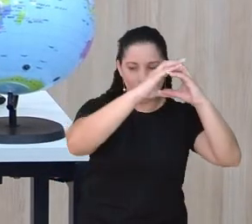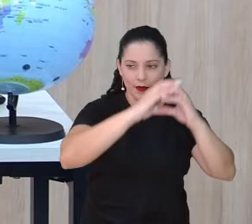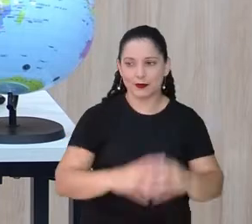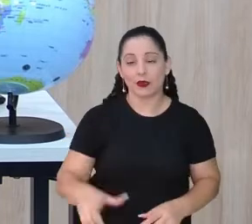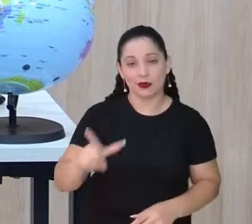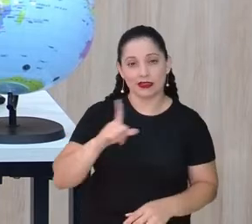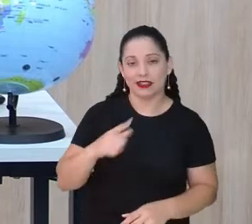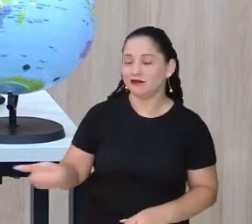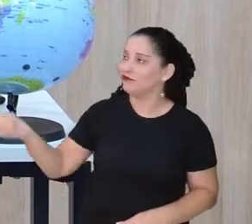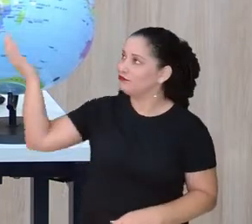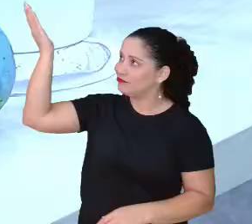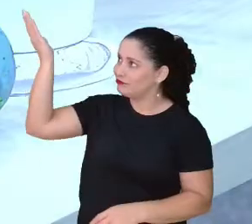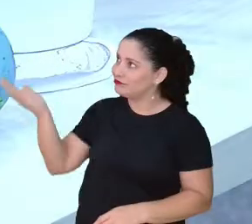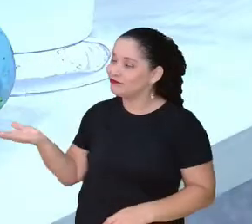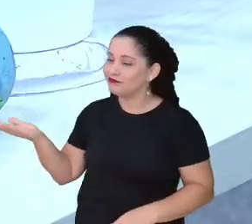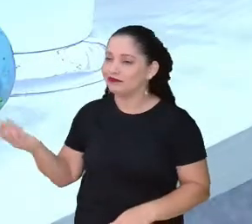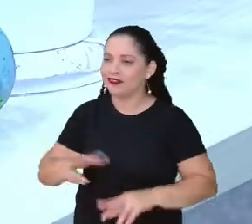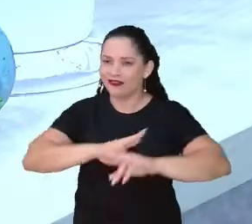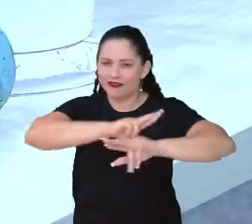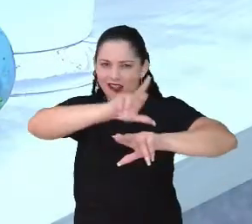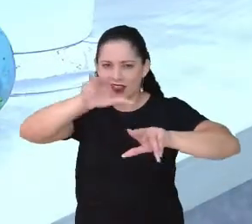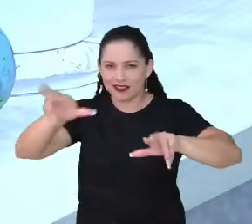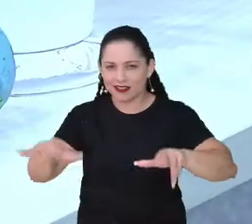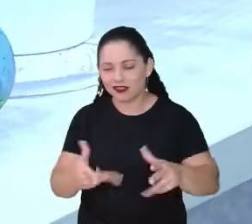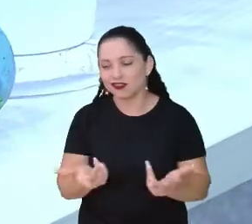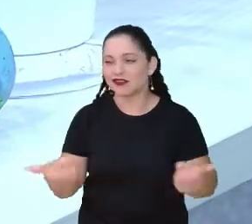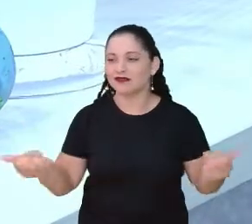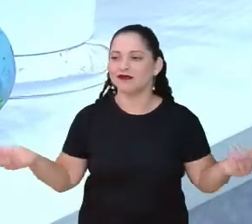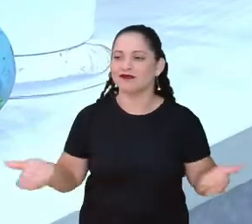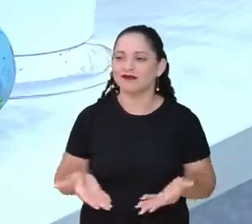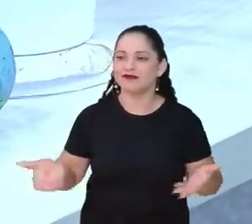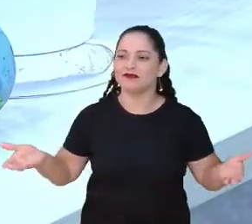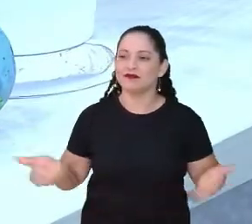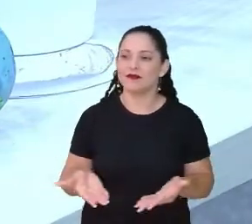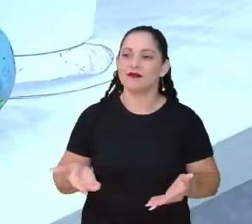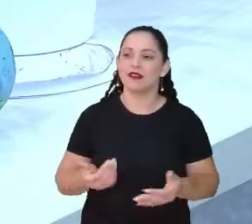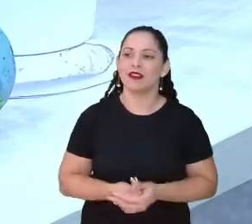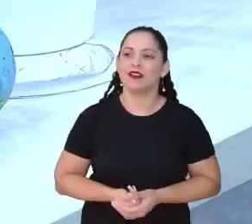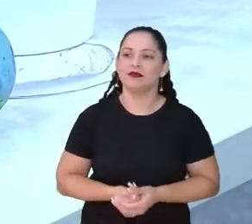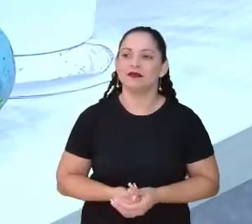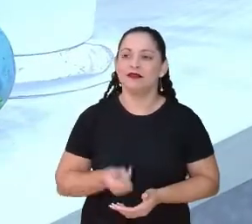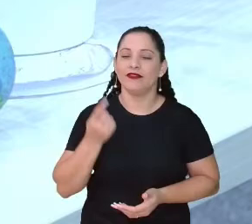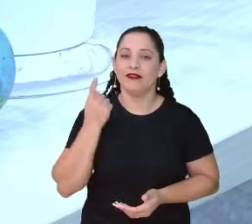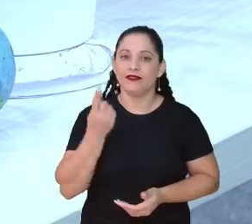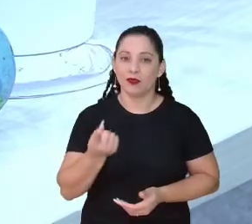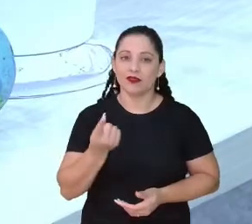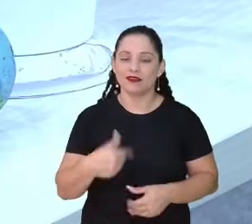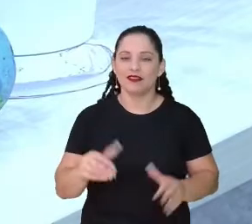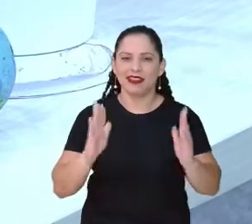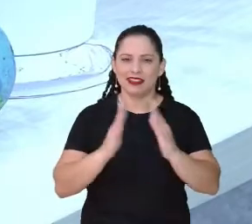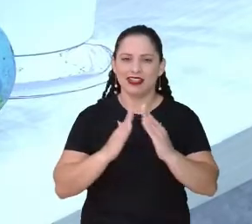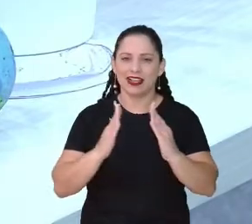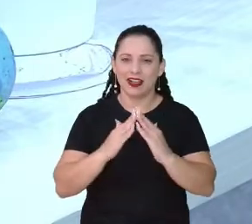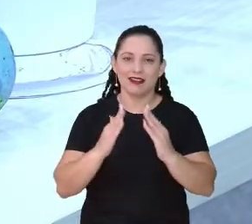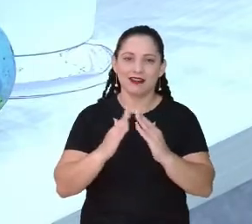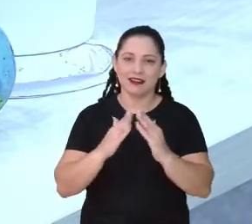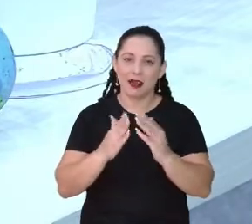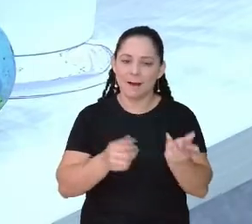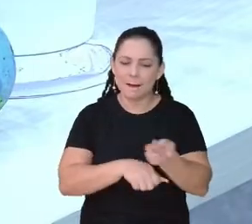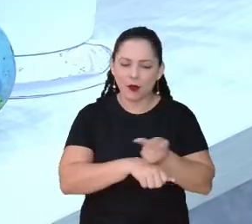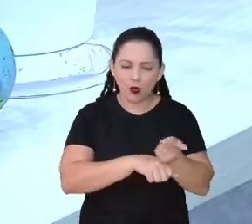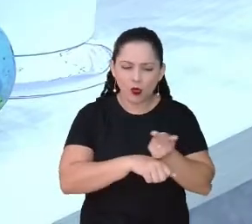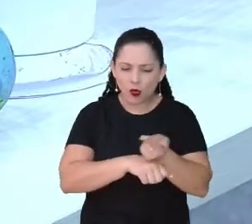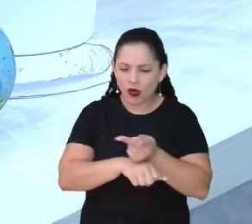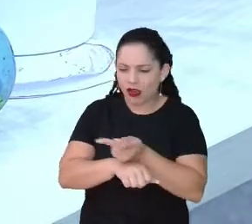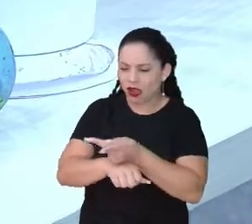aqui alguns, né? E a gente vai precisar. Então, em casa, procura aí, né? Eu trouxe aqui um espelhinho,